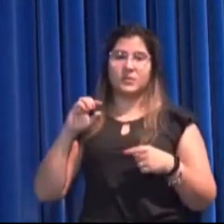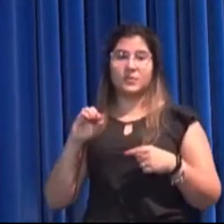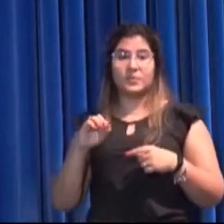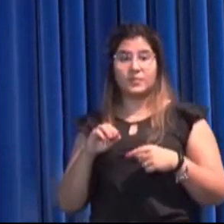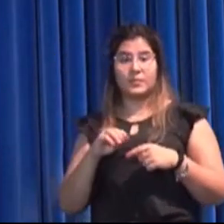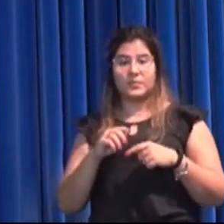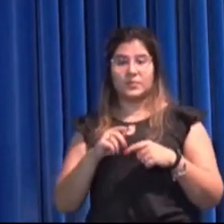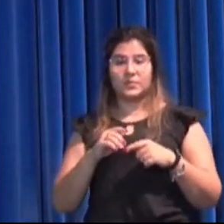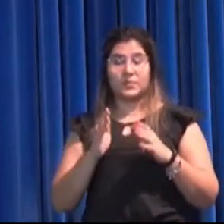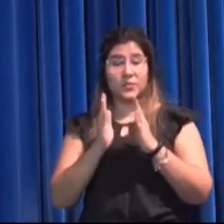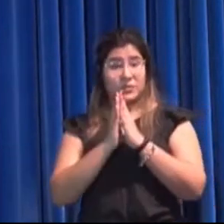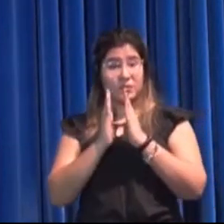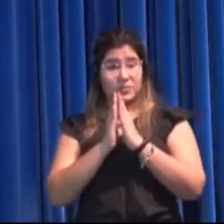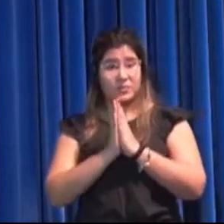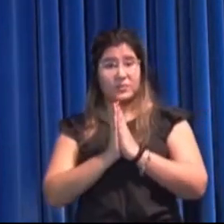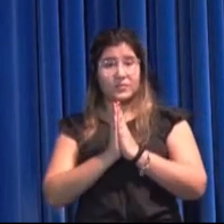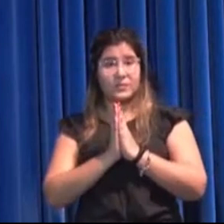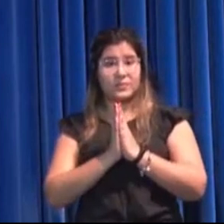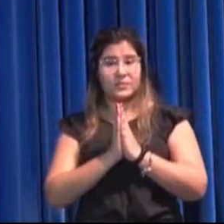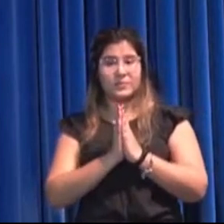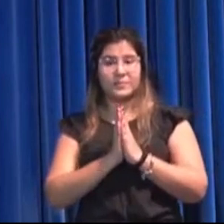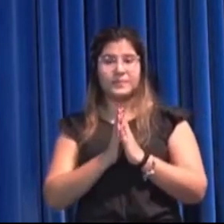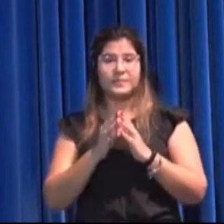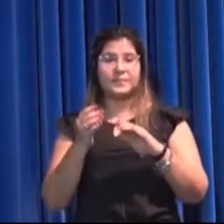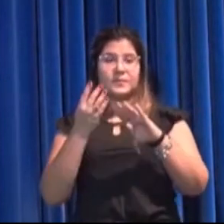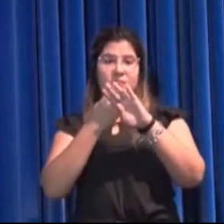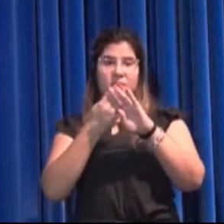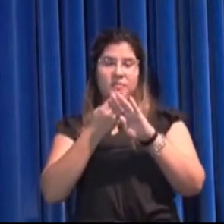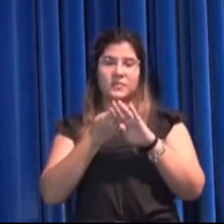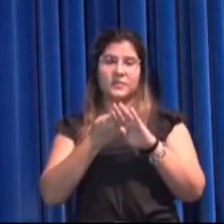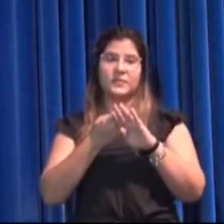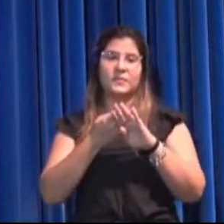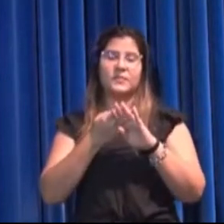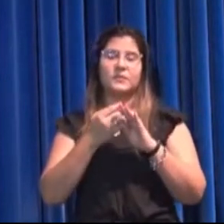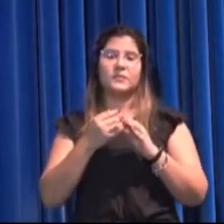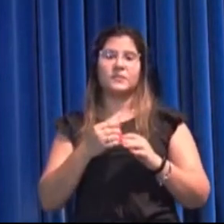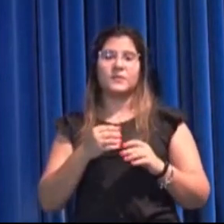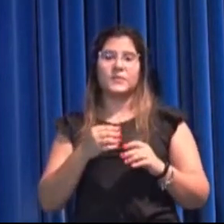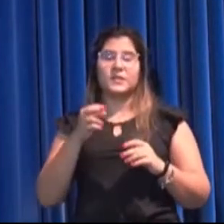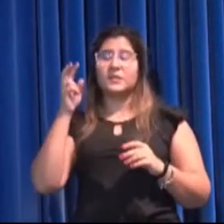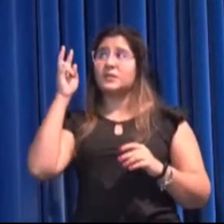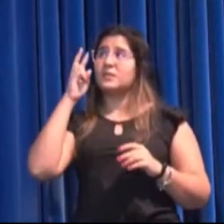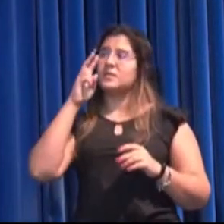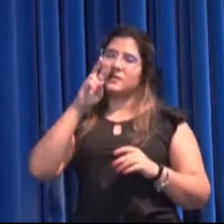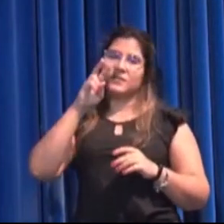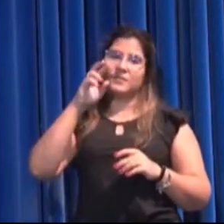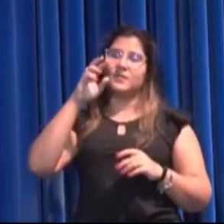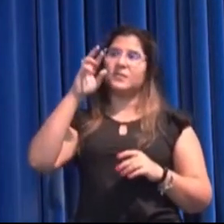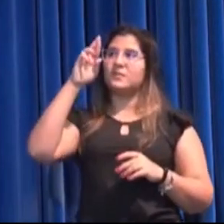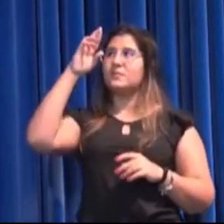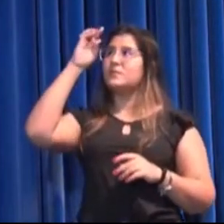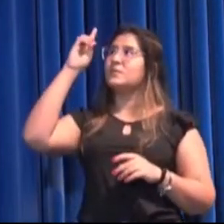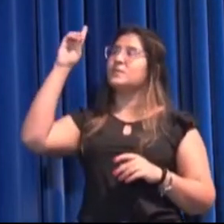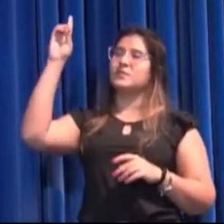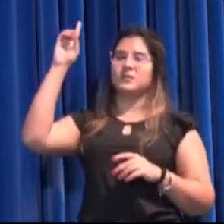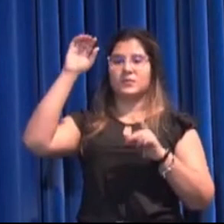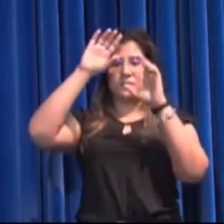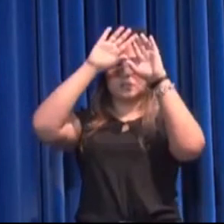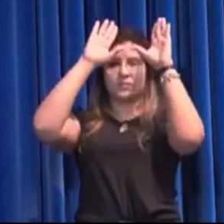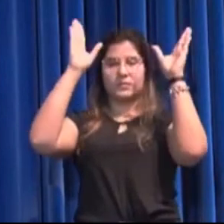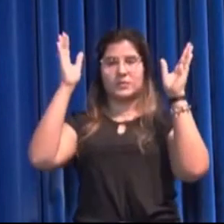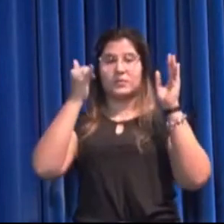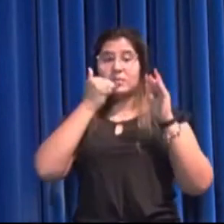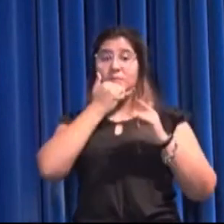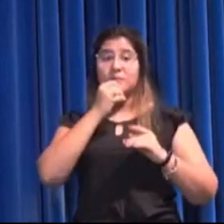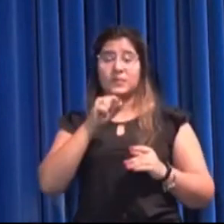converter dos seus pecados, havendo tu afligido, ouve tu nos céus, perdoa o pecado de